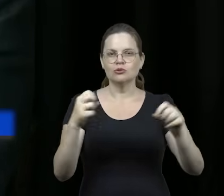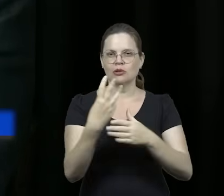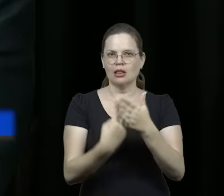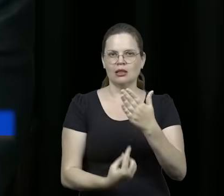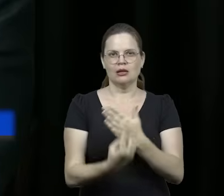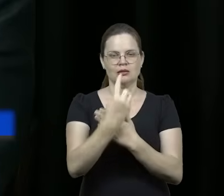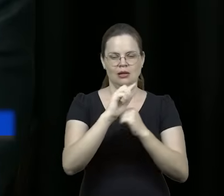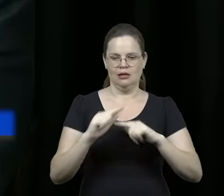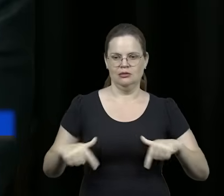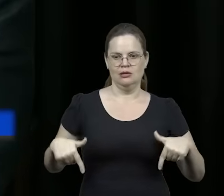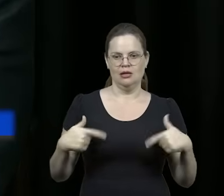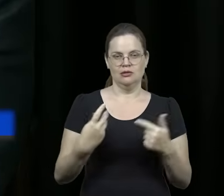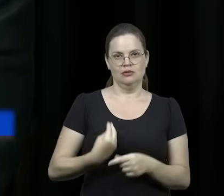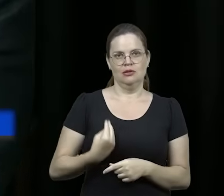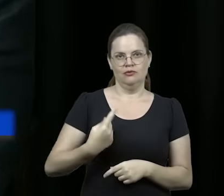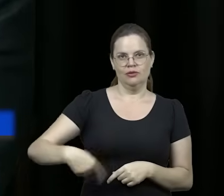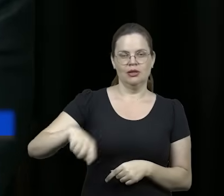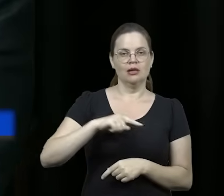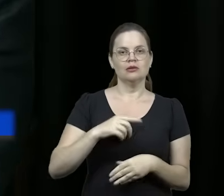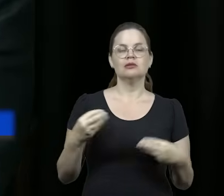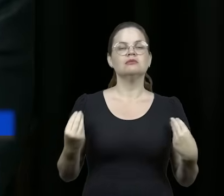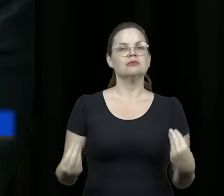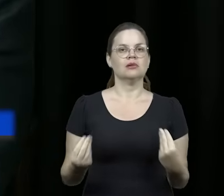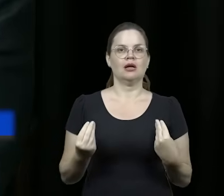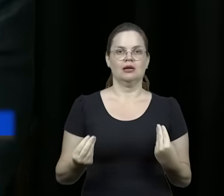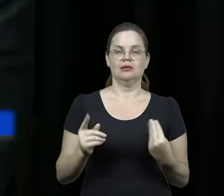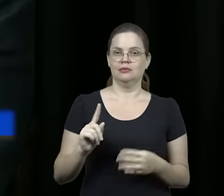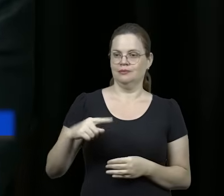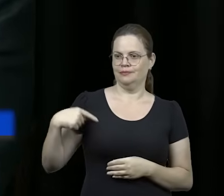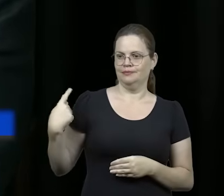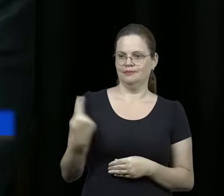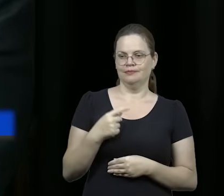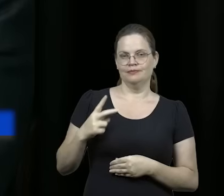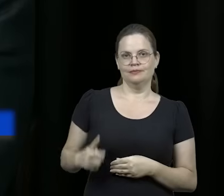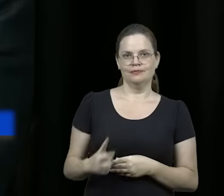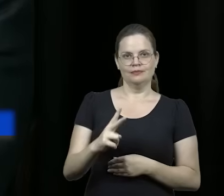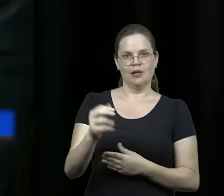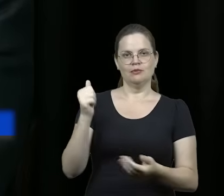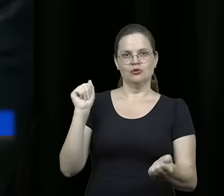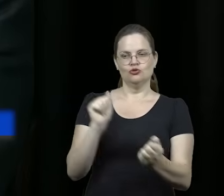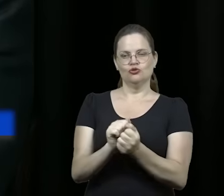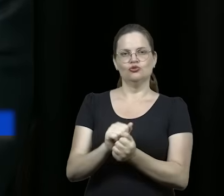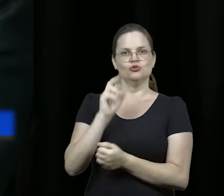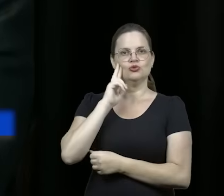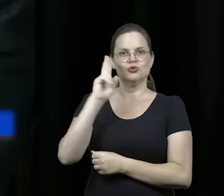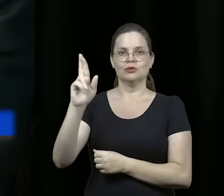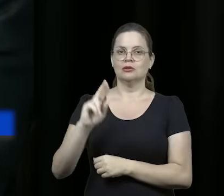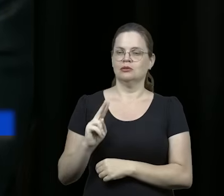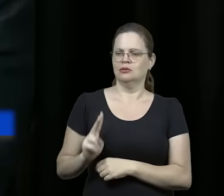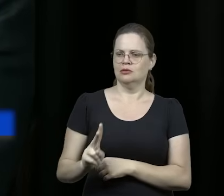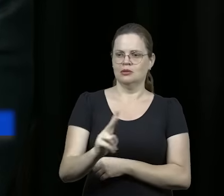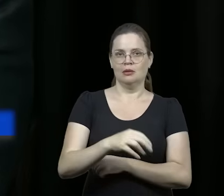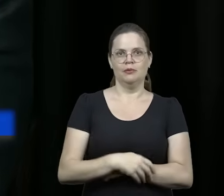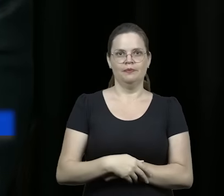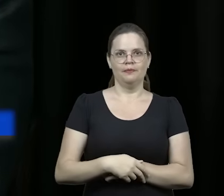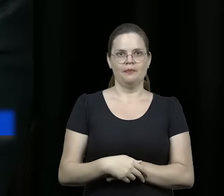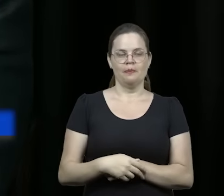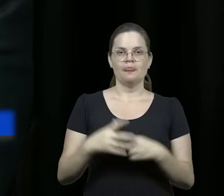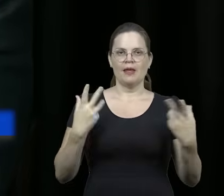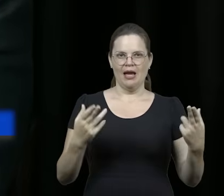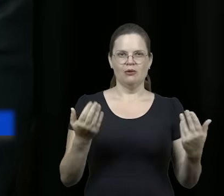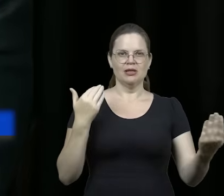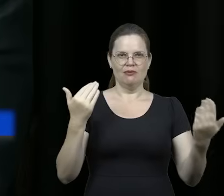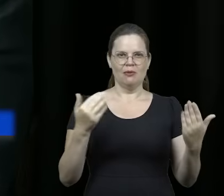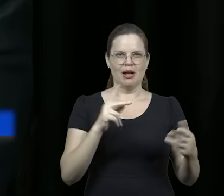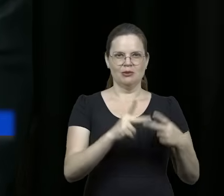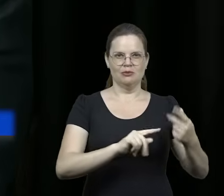na nossa vida é para que nós estejamos no lugar certo. Eles estavam andando no deserto, como você comparou,